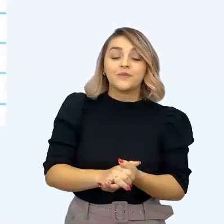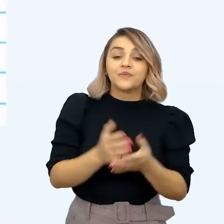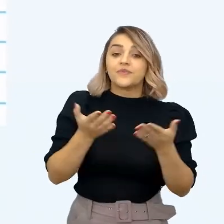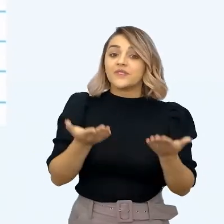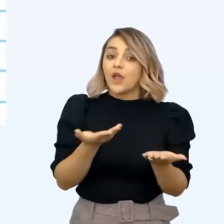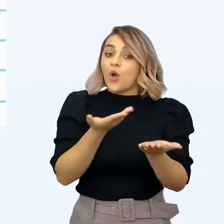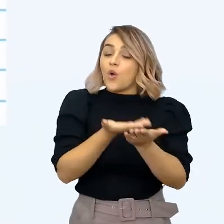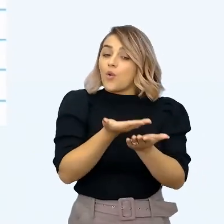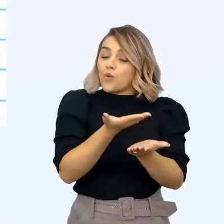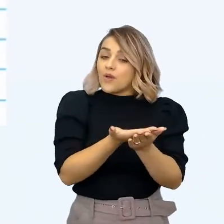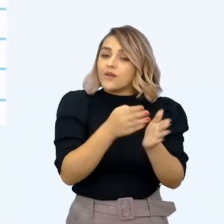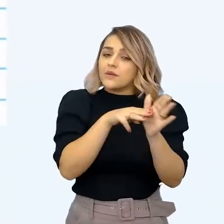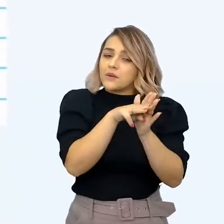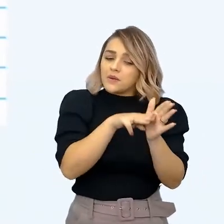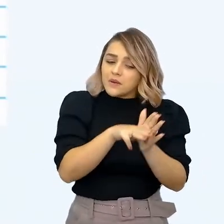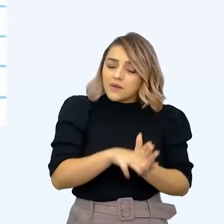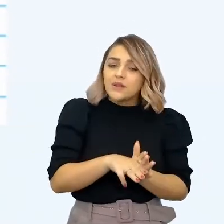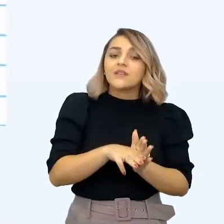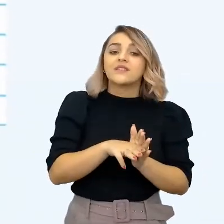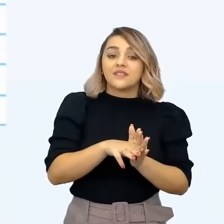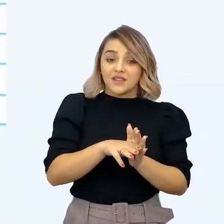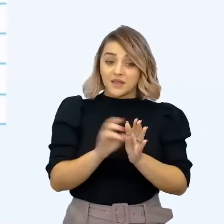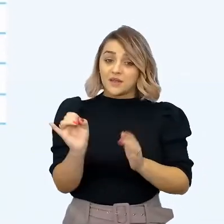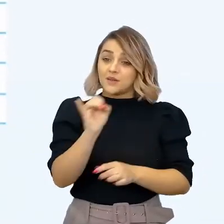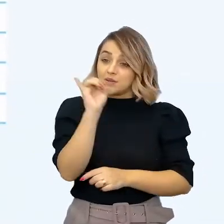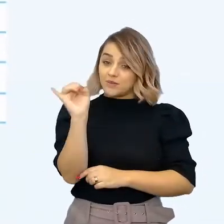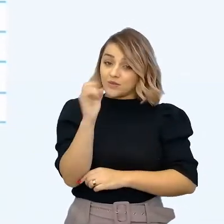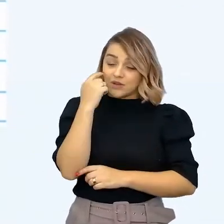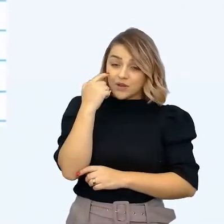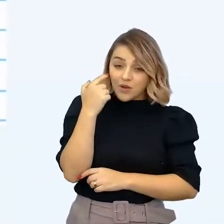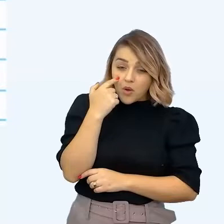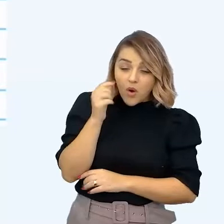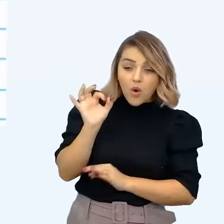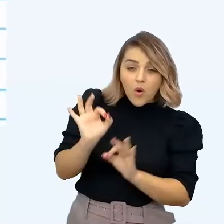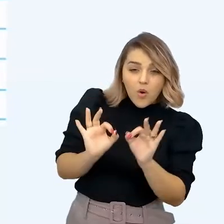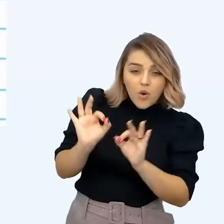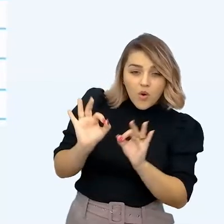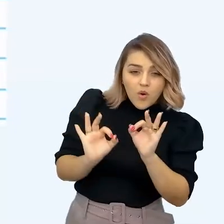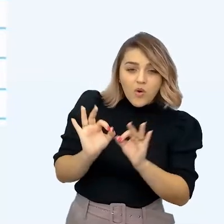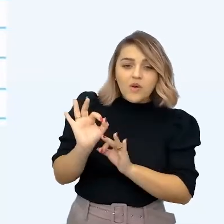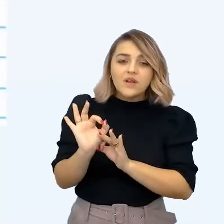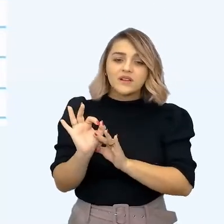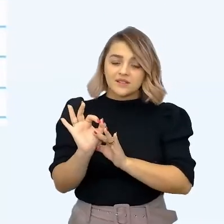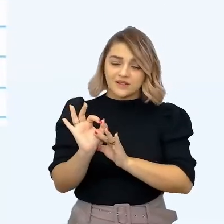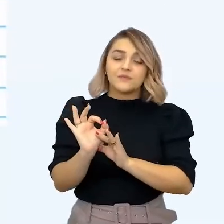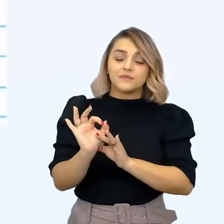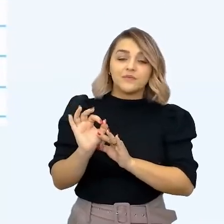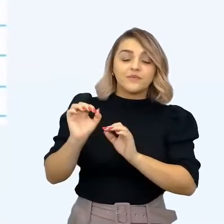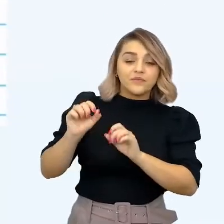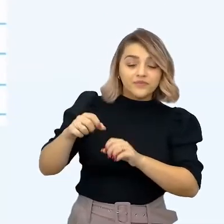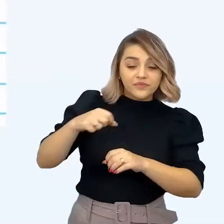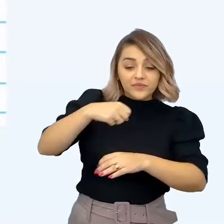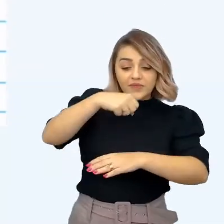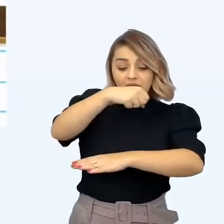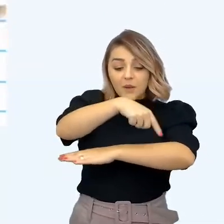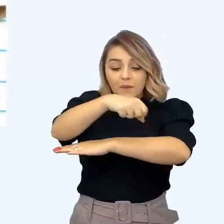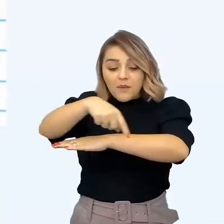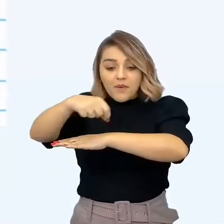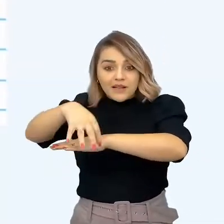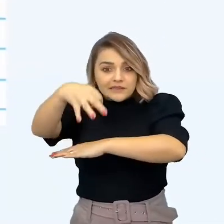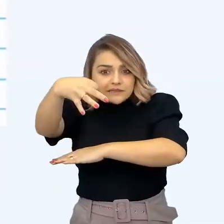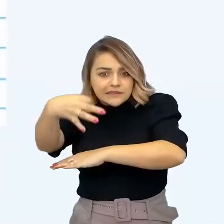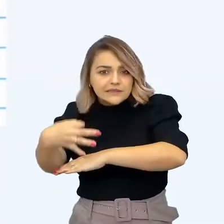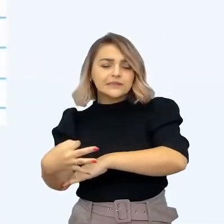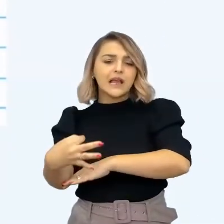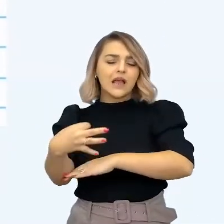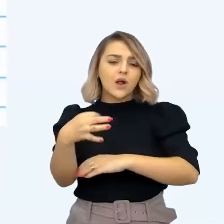fundamentais para, por exemplo, corrigir a fertilidade natural do solo, neutralizar sua acidez, identificar solos apropriados para